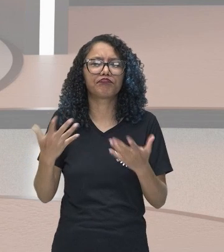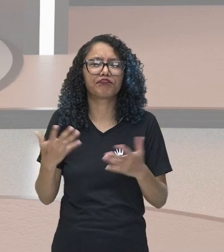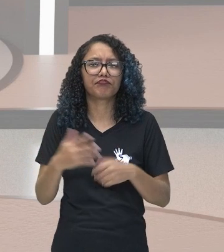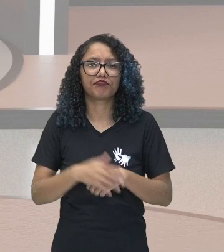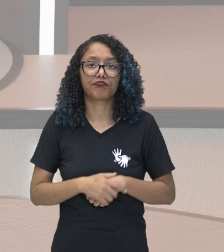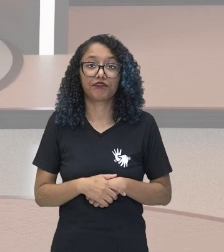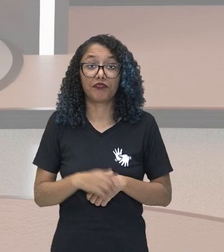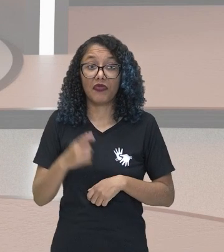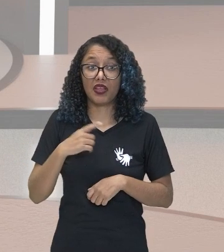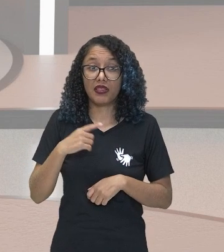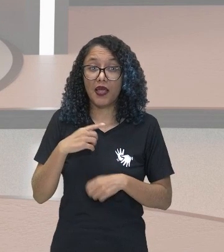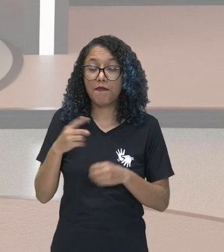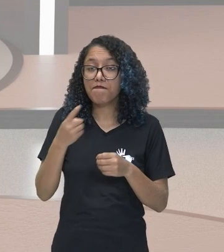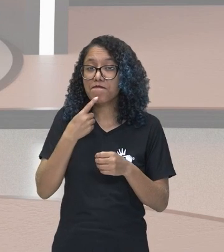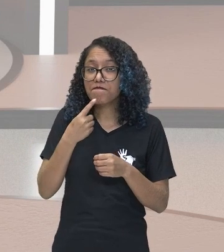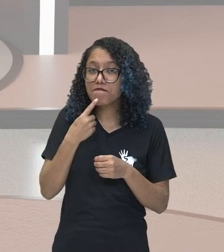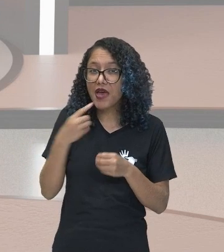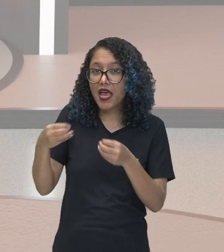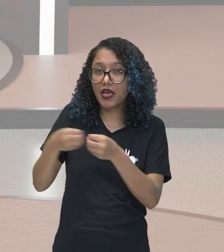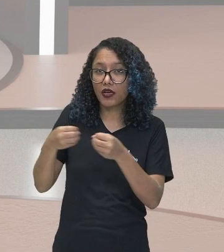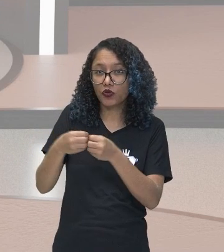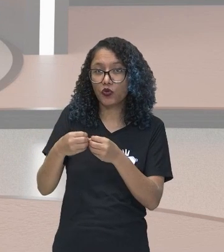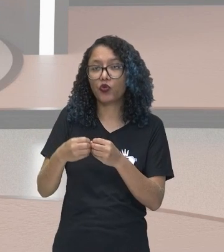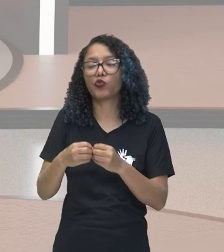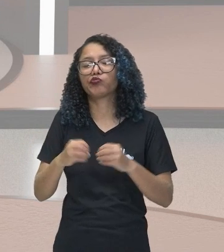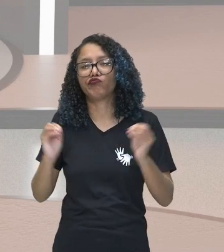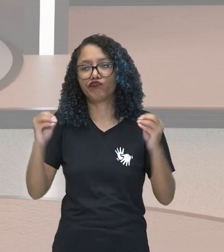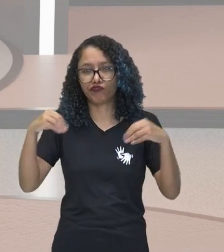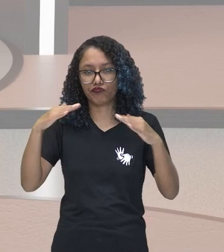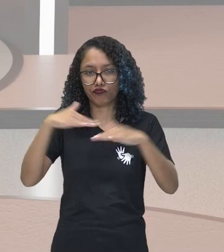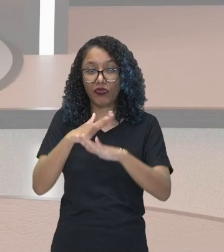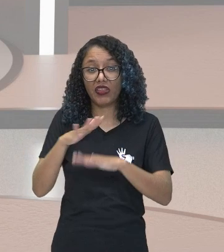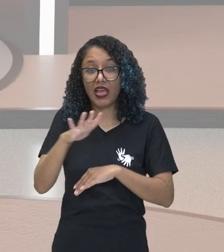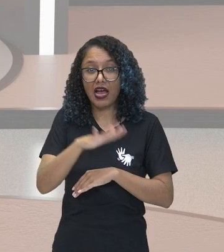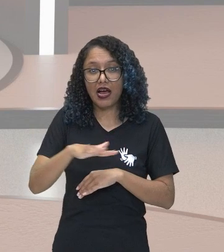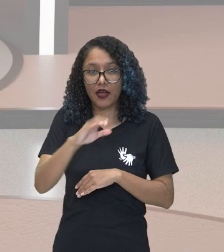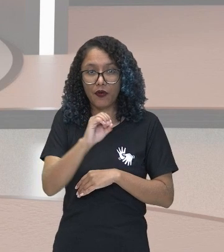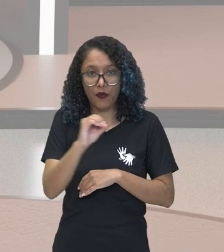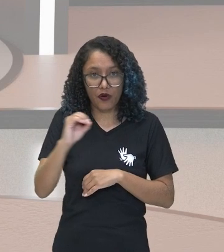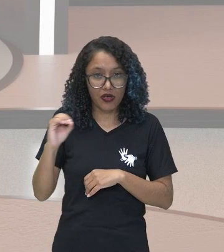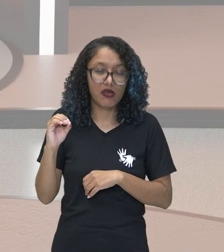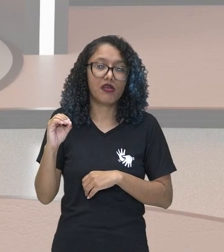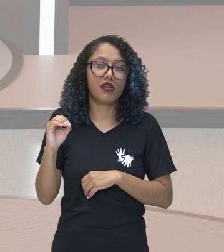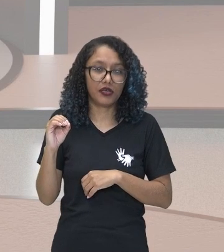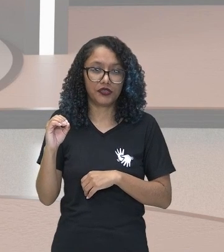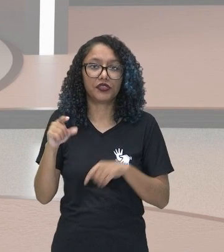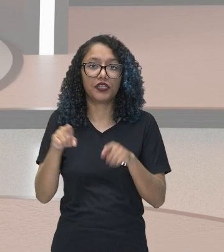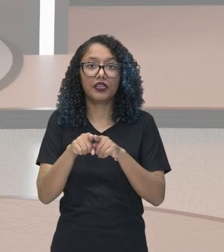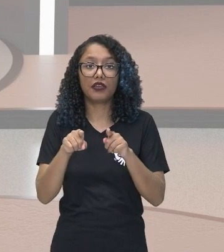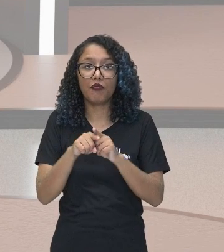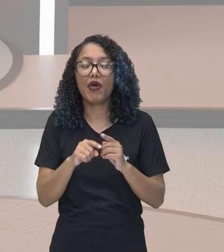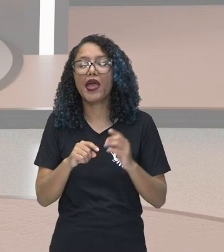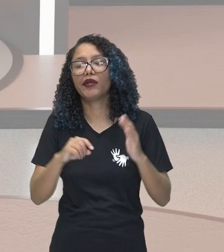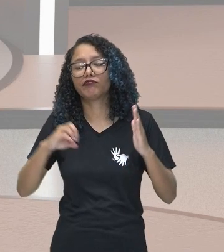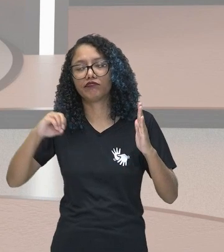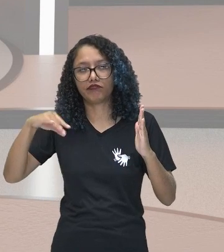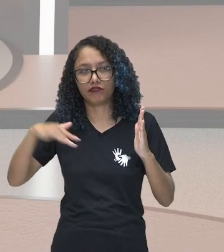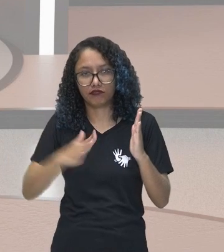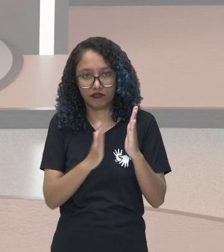pelo Oceano Atlântico, tá? Aí na parte oeste, tá? E pelo Oceano Índico